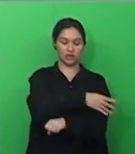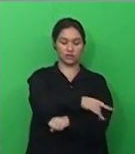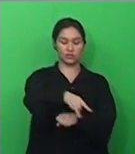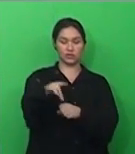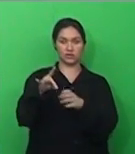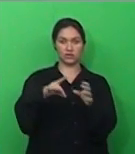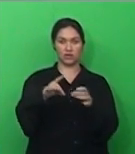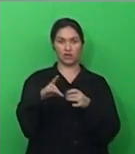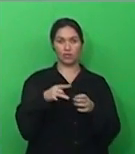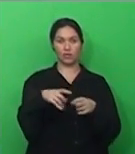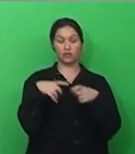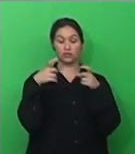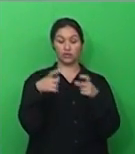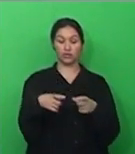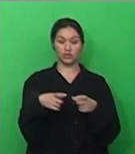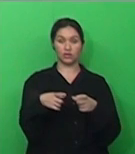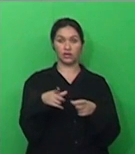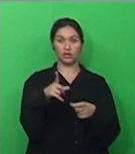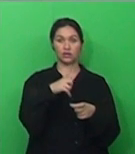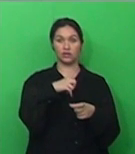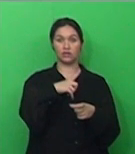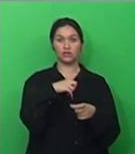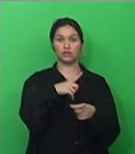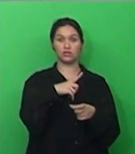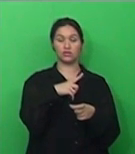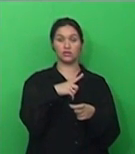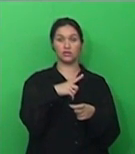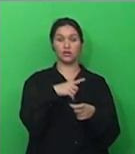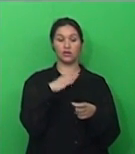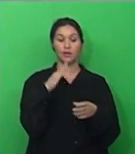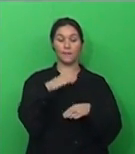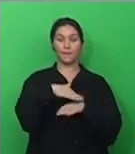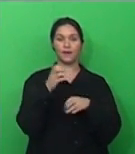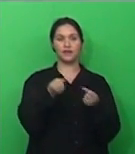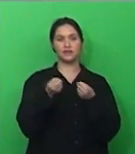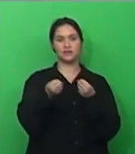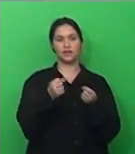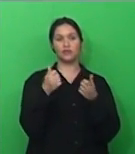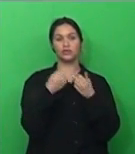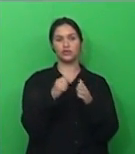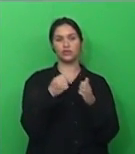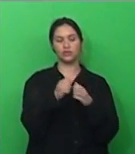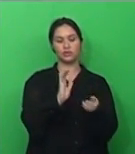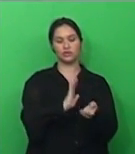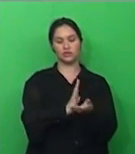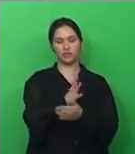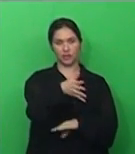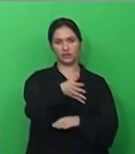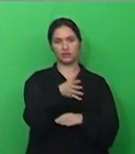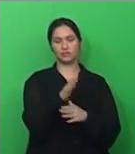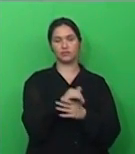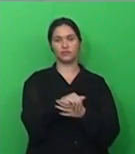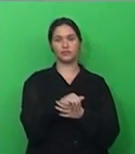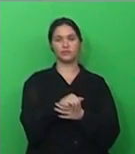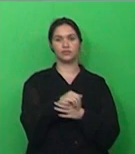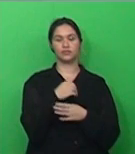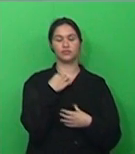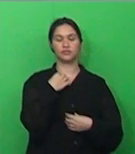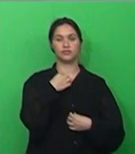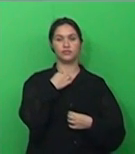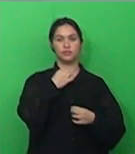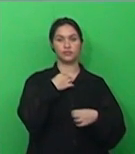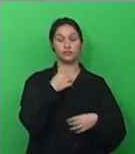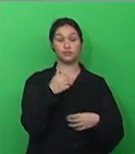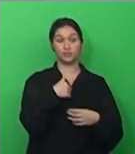diário. Eu acho que teria que se fazer um levantamento no município de Criciúma para ver quais as ruas devidamente que são contempladas. E aí eu